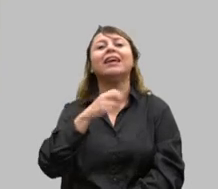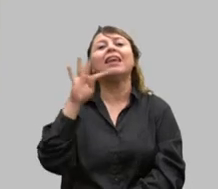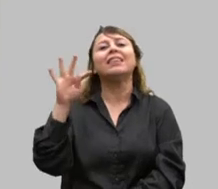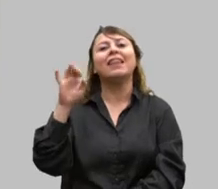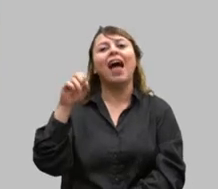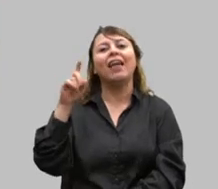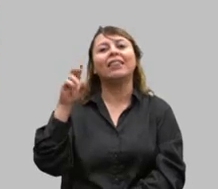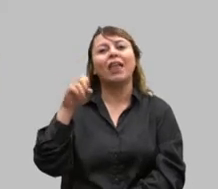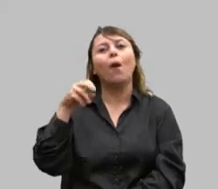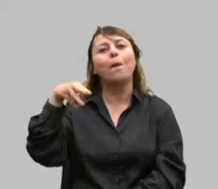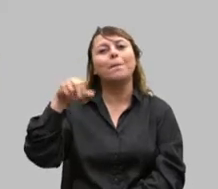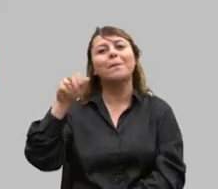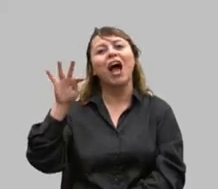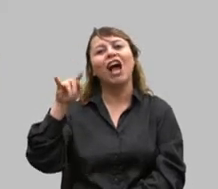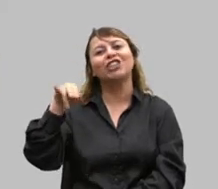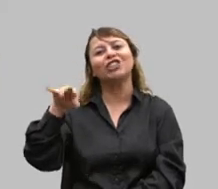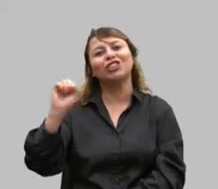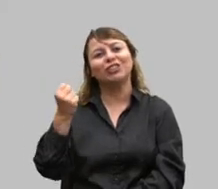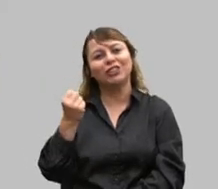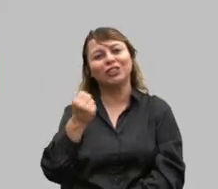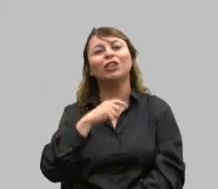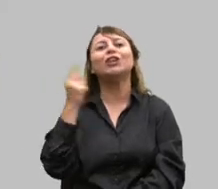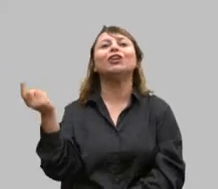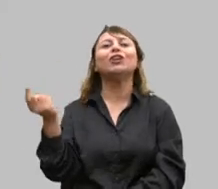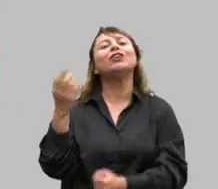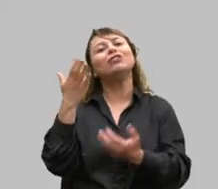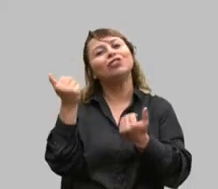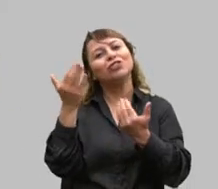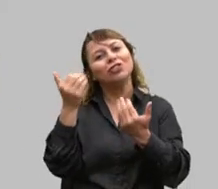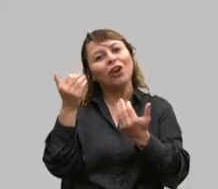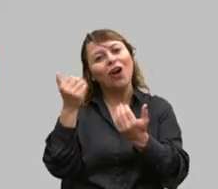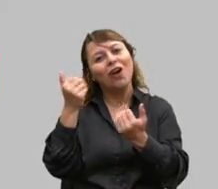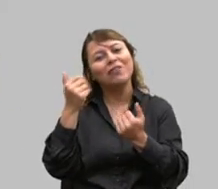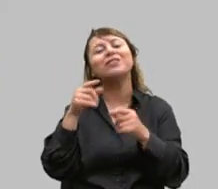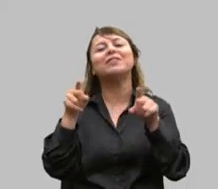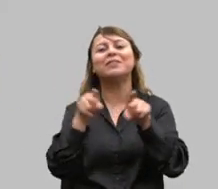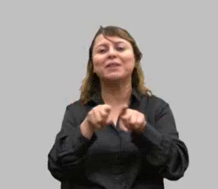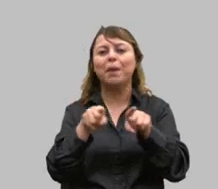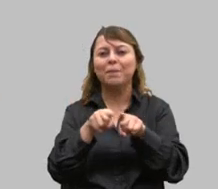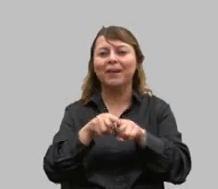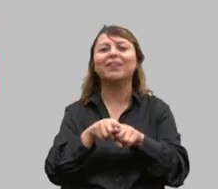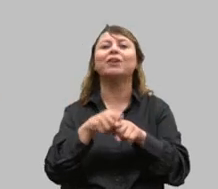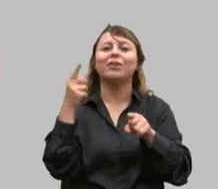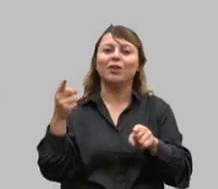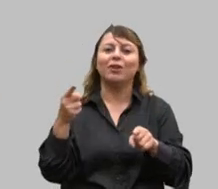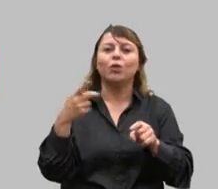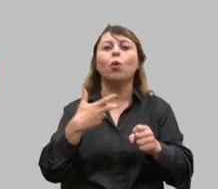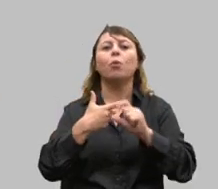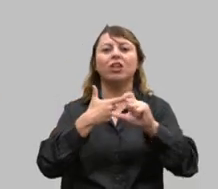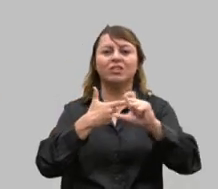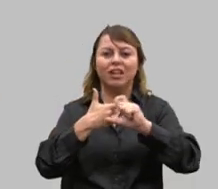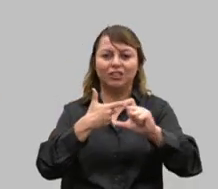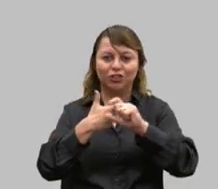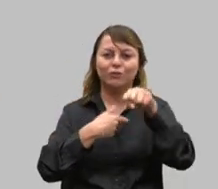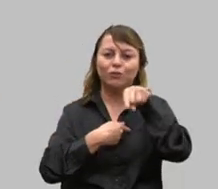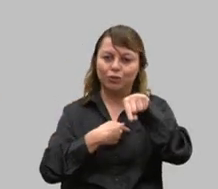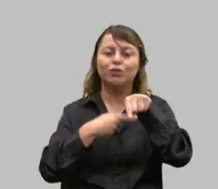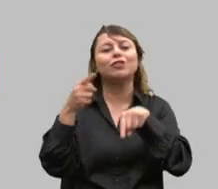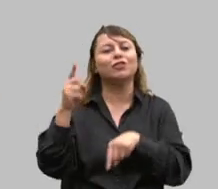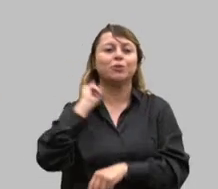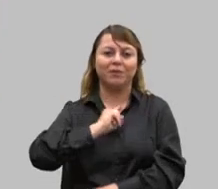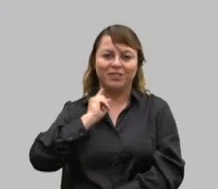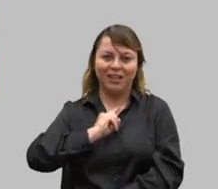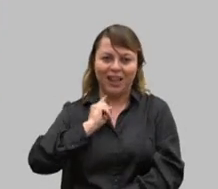Martins que o jovem que se tornou presidente do Poder Legislativo de Minas Gerais o tema dessa